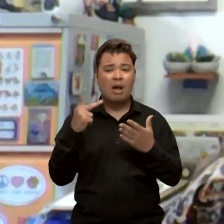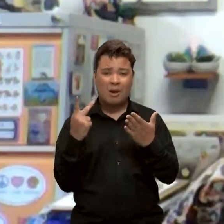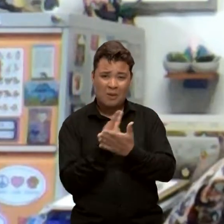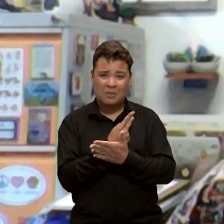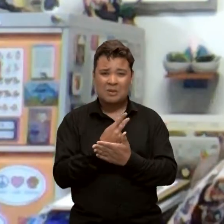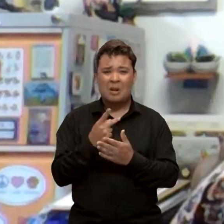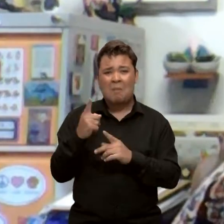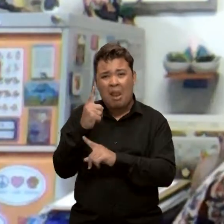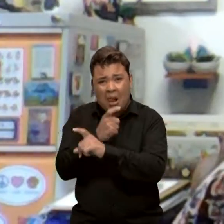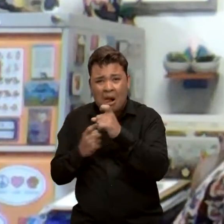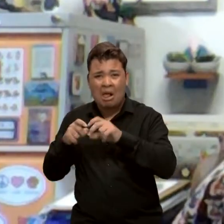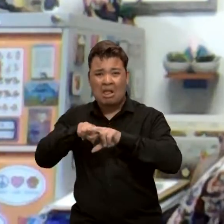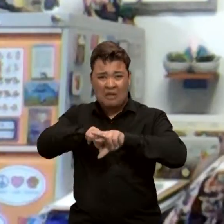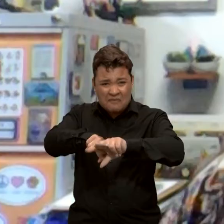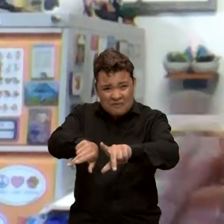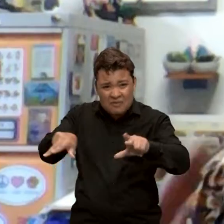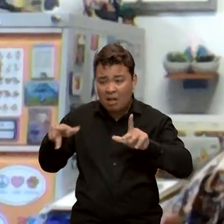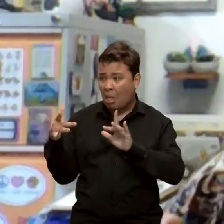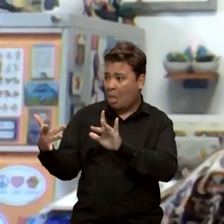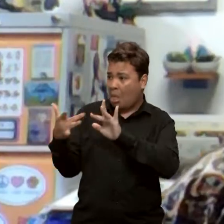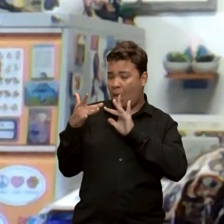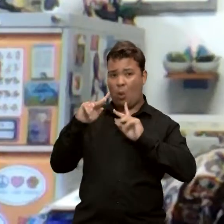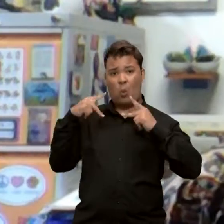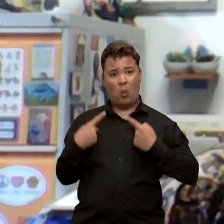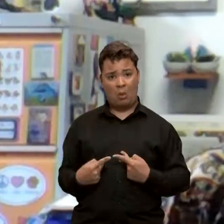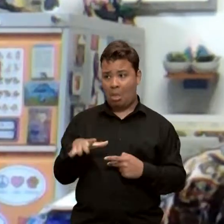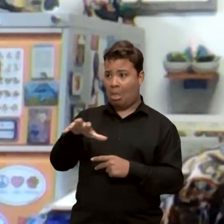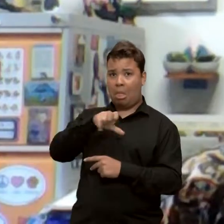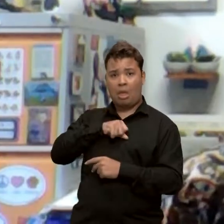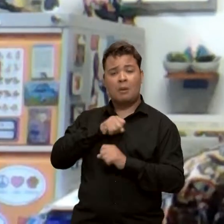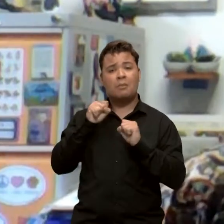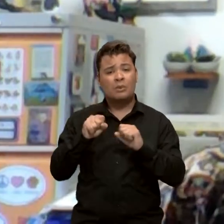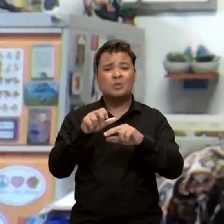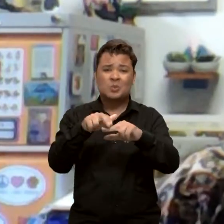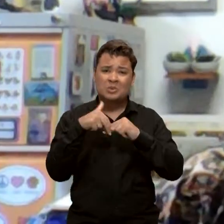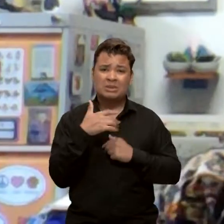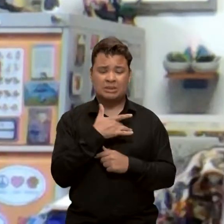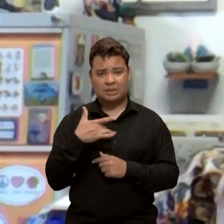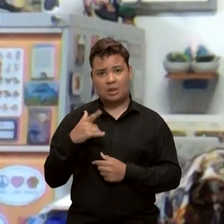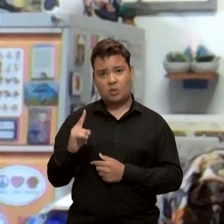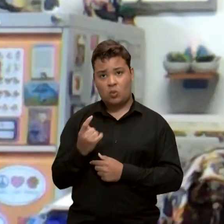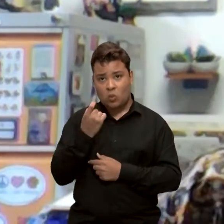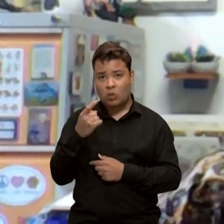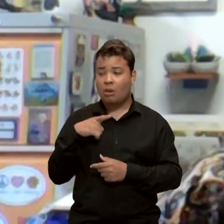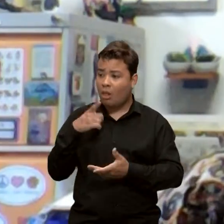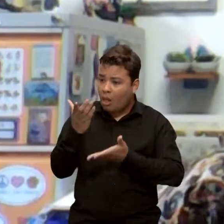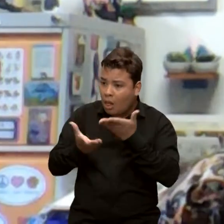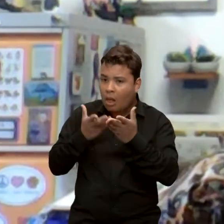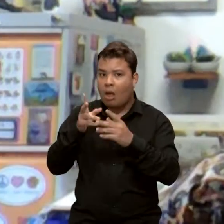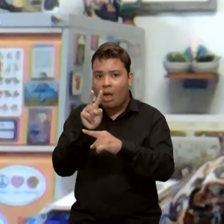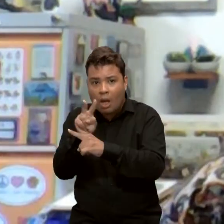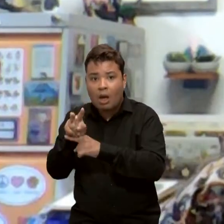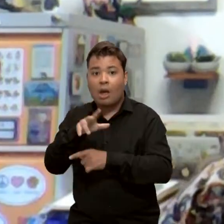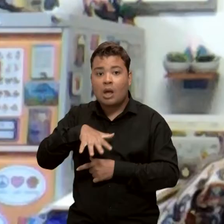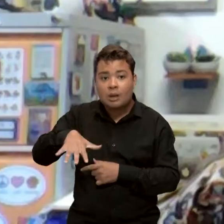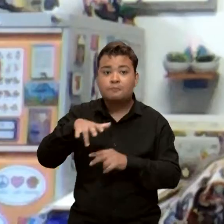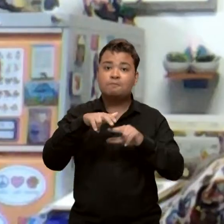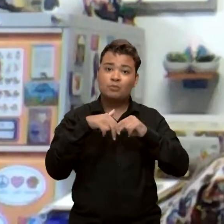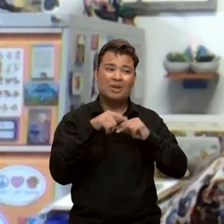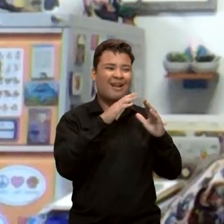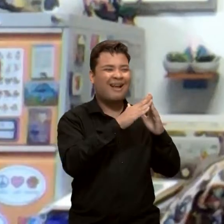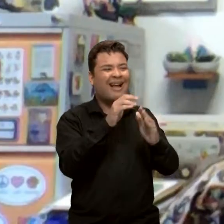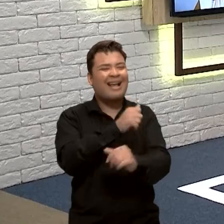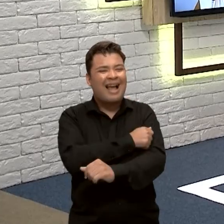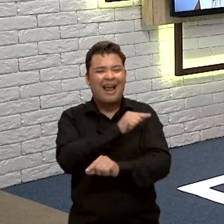seres humanos, fica muito mais fácil. Então, a saúde única, ela trata exatamente disso, e é um pouquinho dela que a gente vai tentar trabalhar lá nas